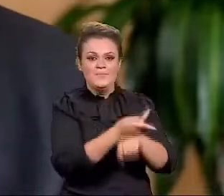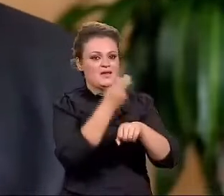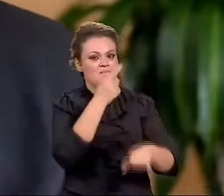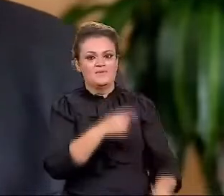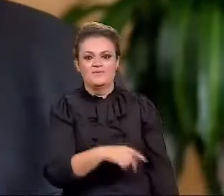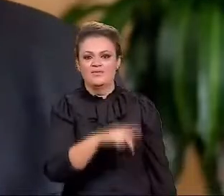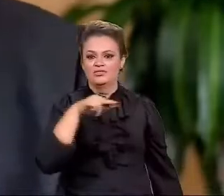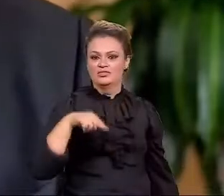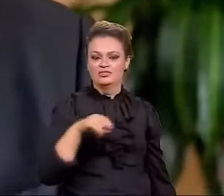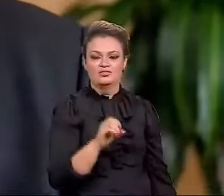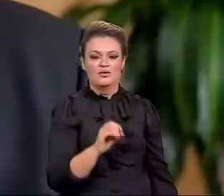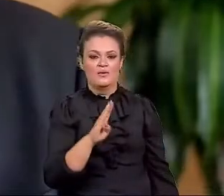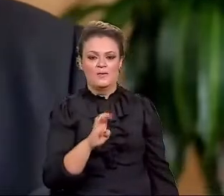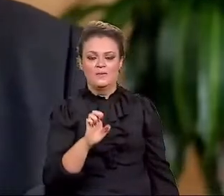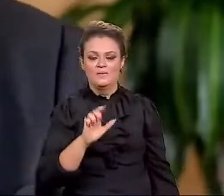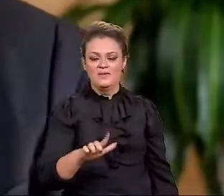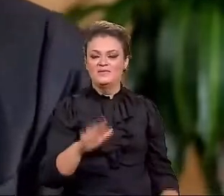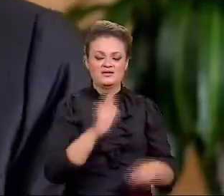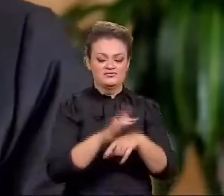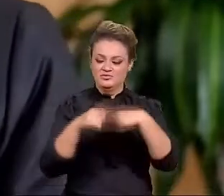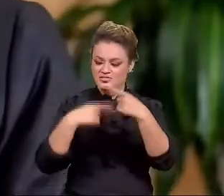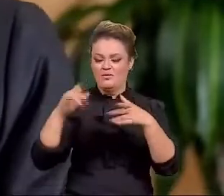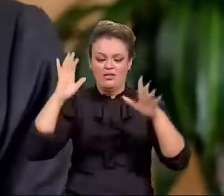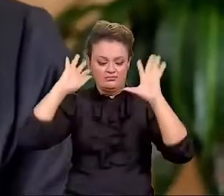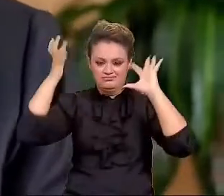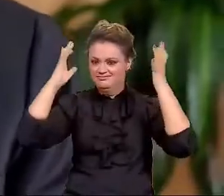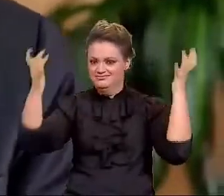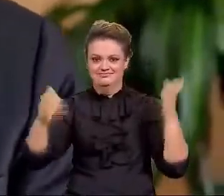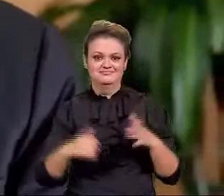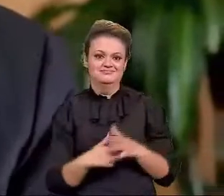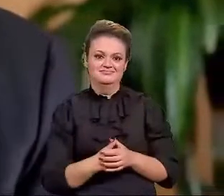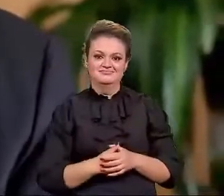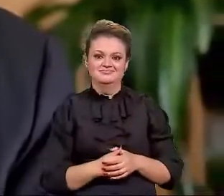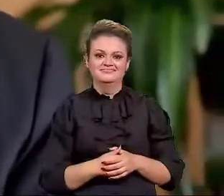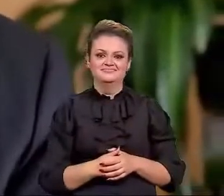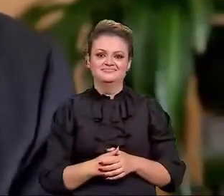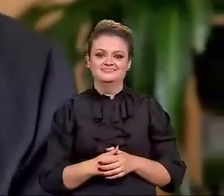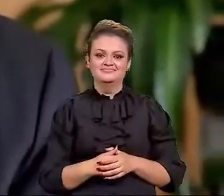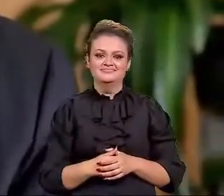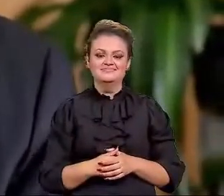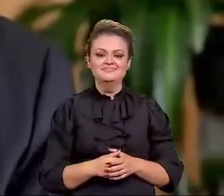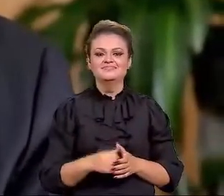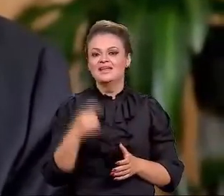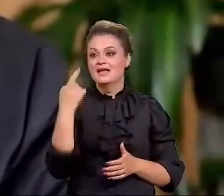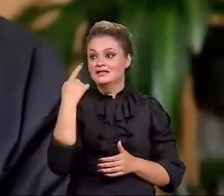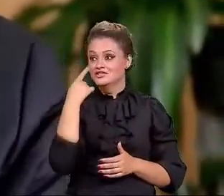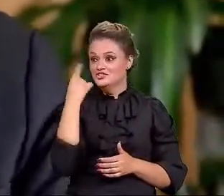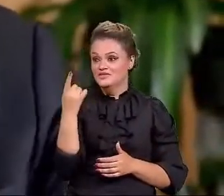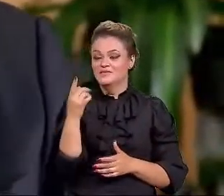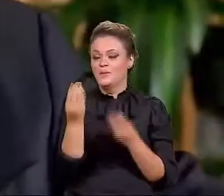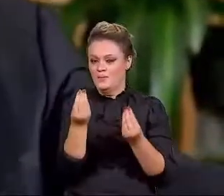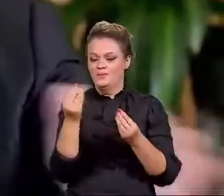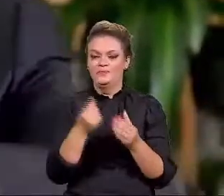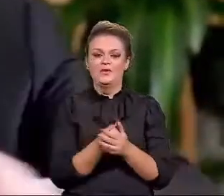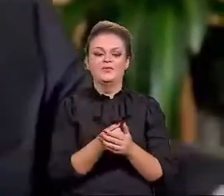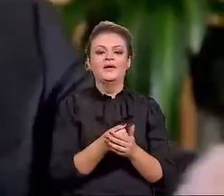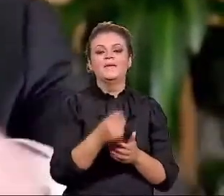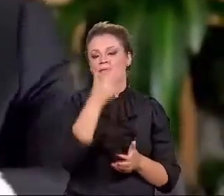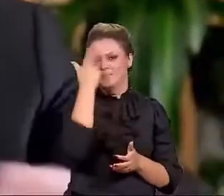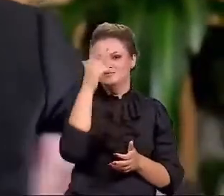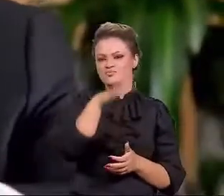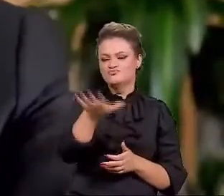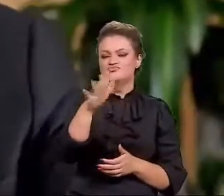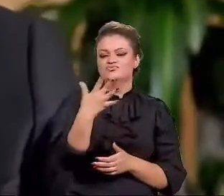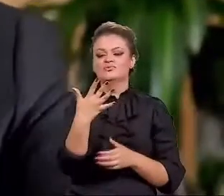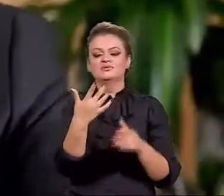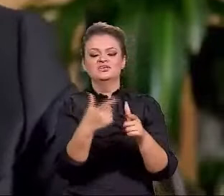desenrolação. Porque é o seguinte, está começando assim, todo mundo que tem uma pequena dívida de R$100, esse